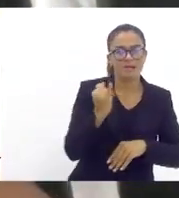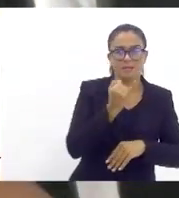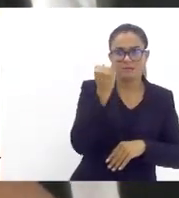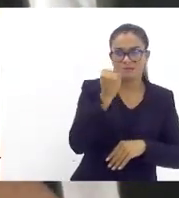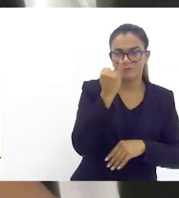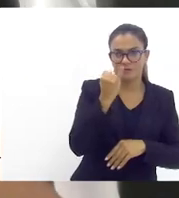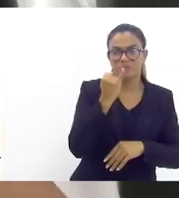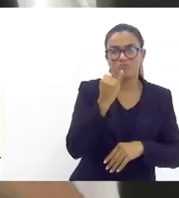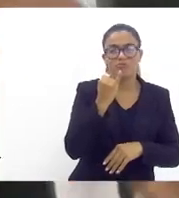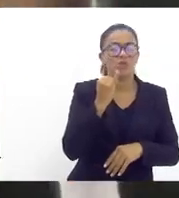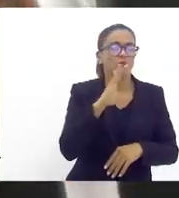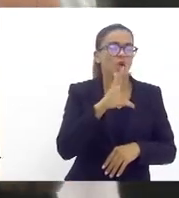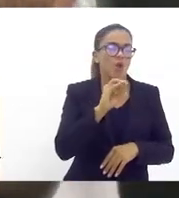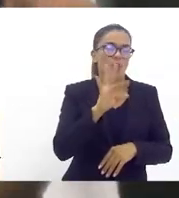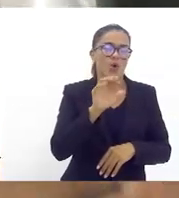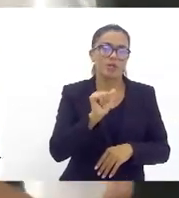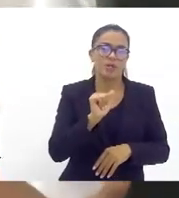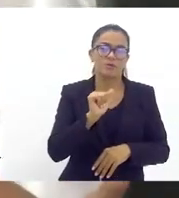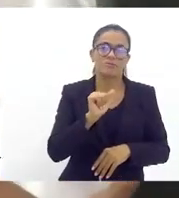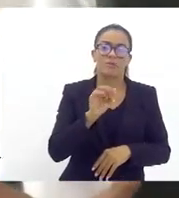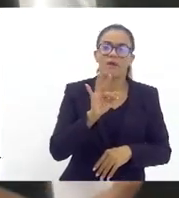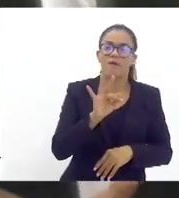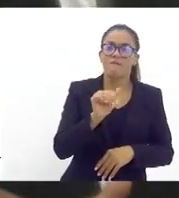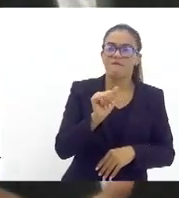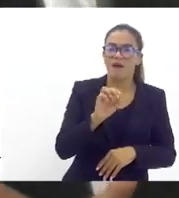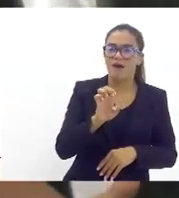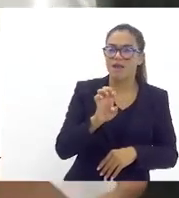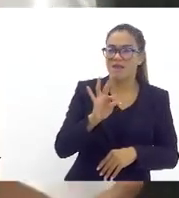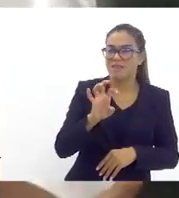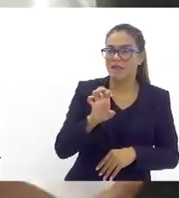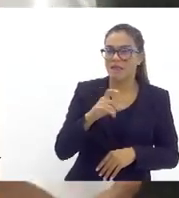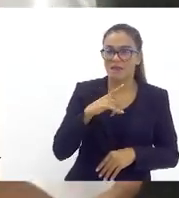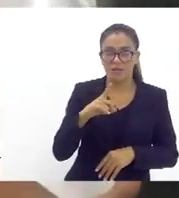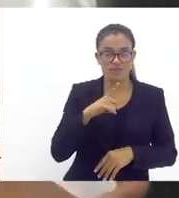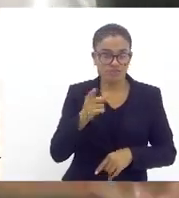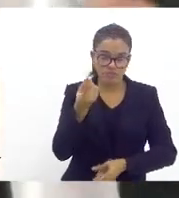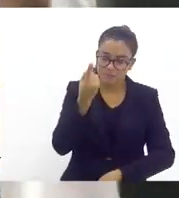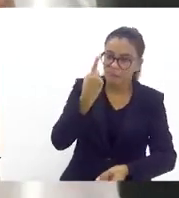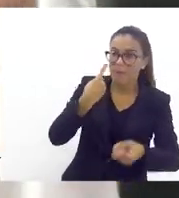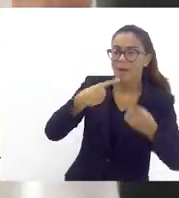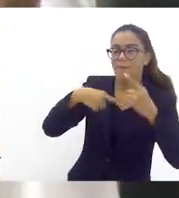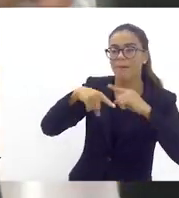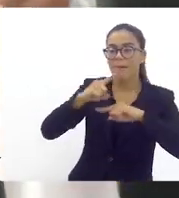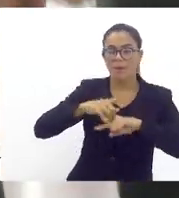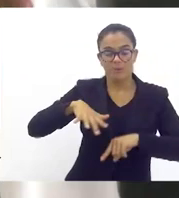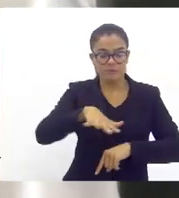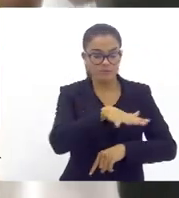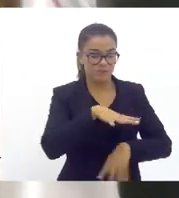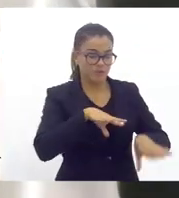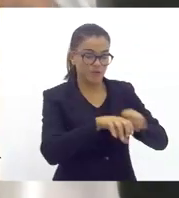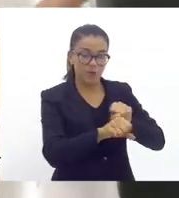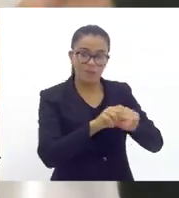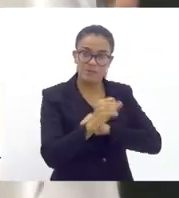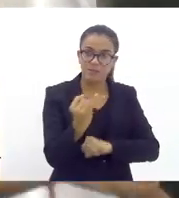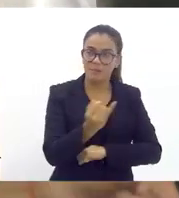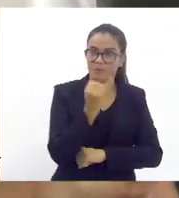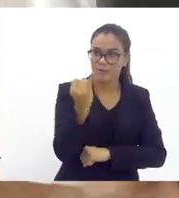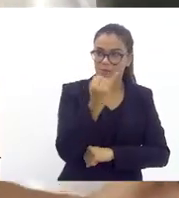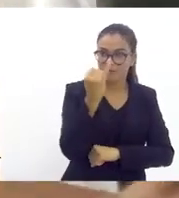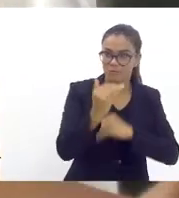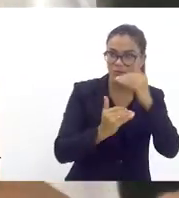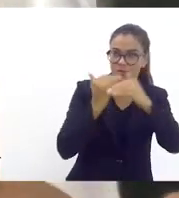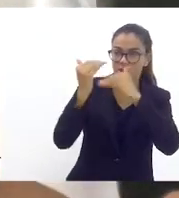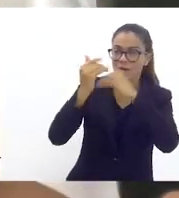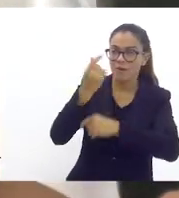UENF, eu acredito, a cota na FEITEC, porque, ao mesmo tempo, a gente recupera um espaço de formação importante para o